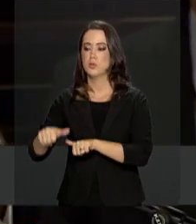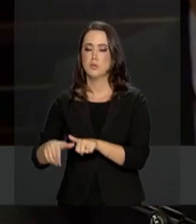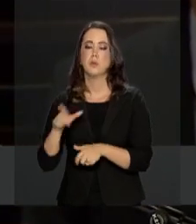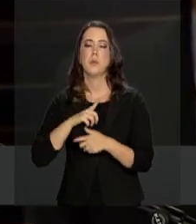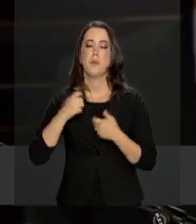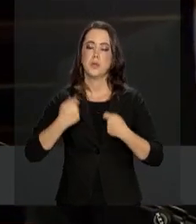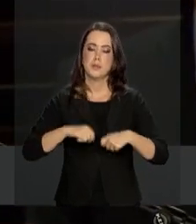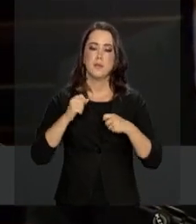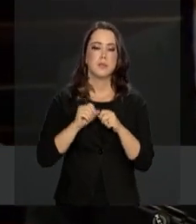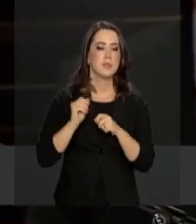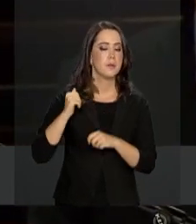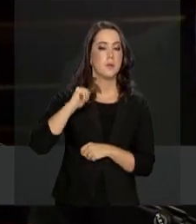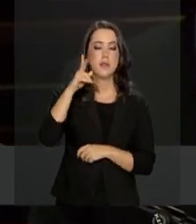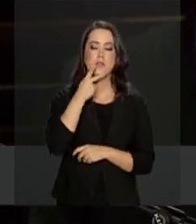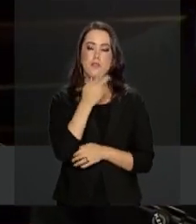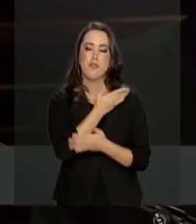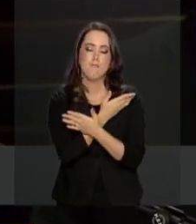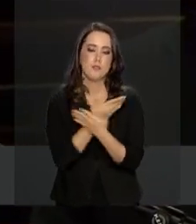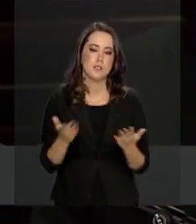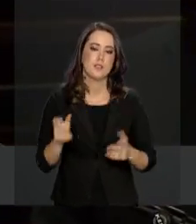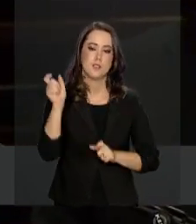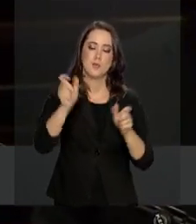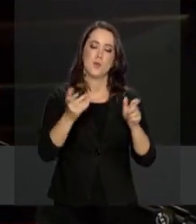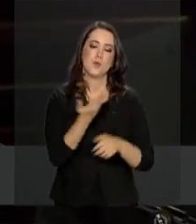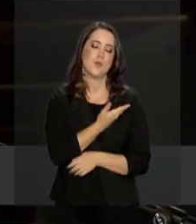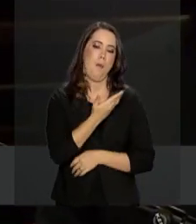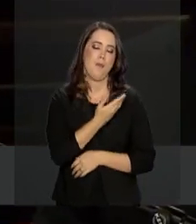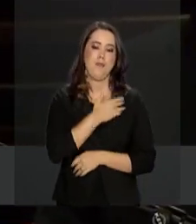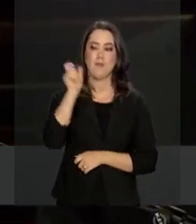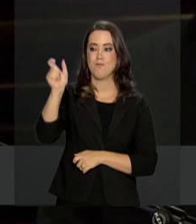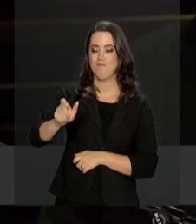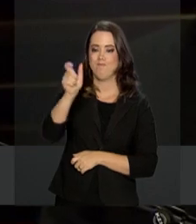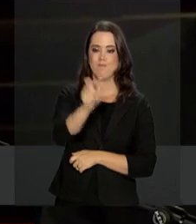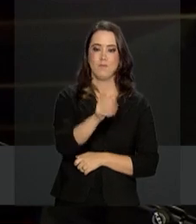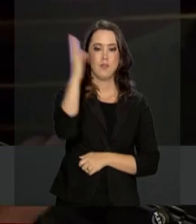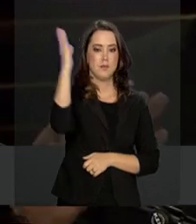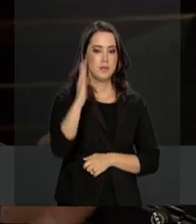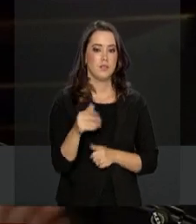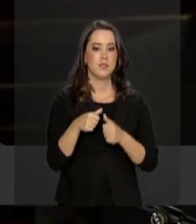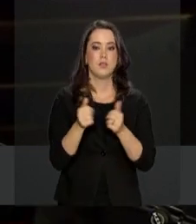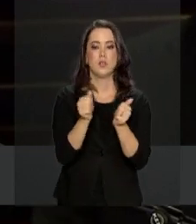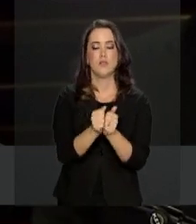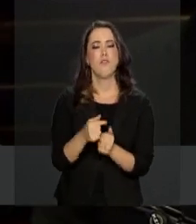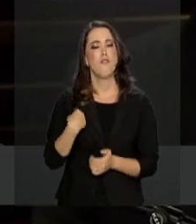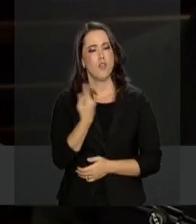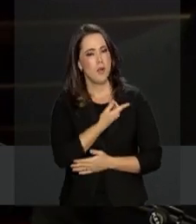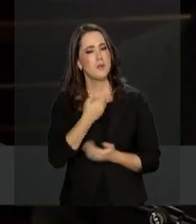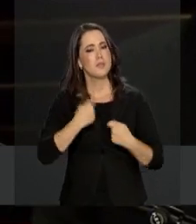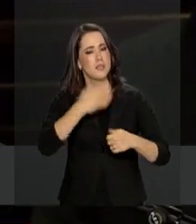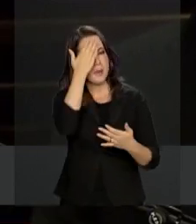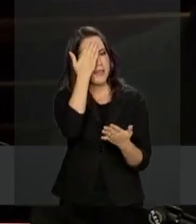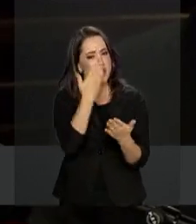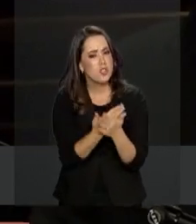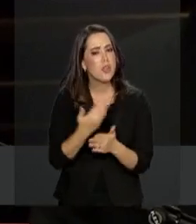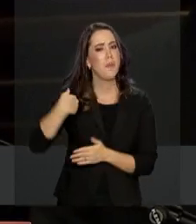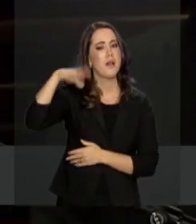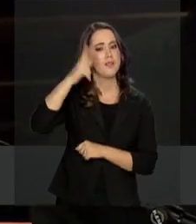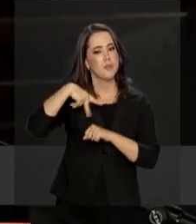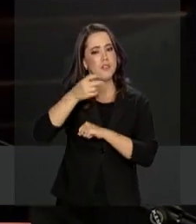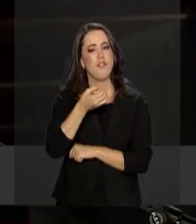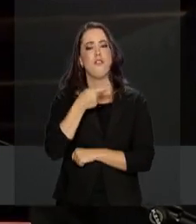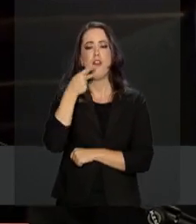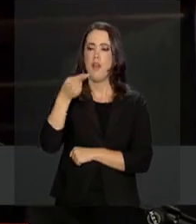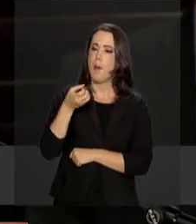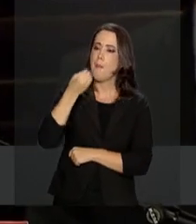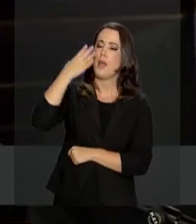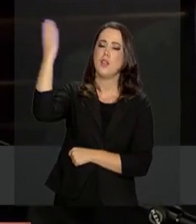muito para fazer e eu digo a todos os brasileiros aos amigos brasileiros e brasileiras estão aqui com muito otimismo o nosso país vamos falar bem do país